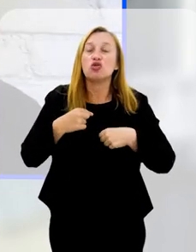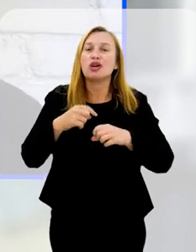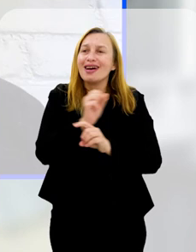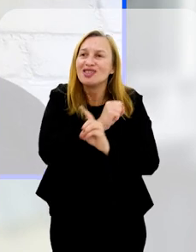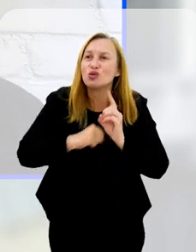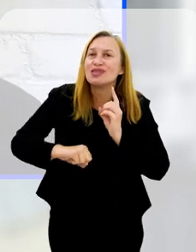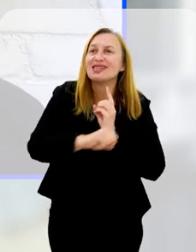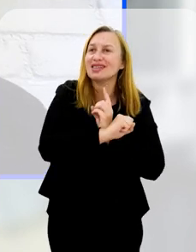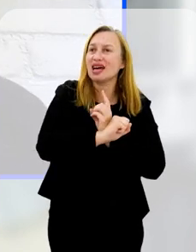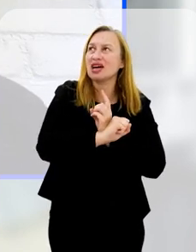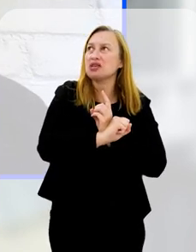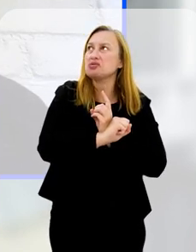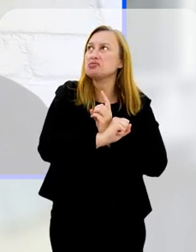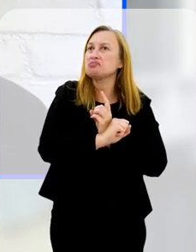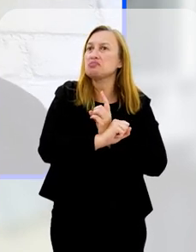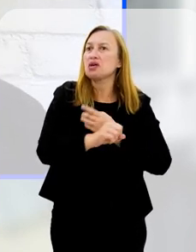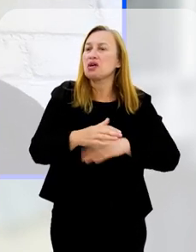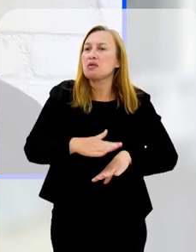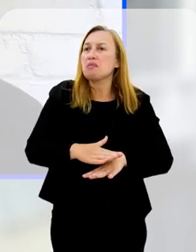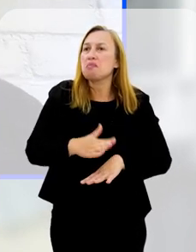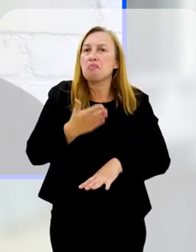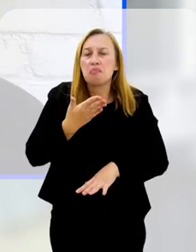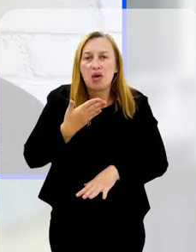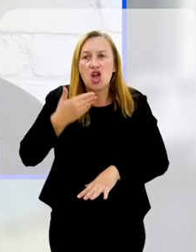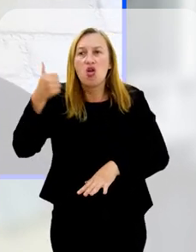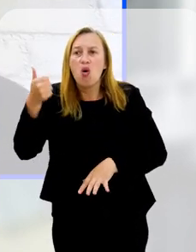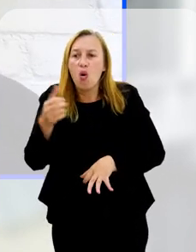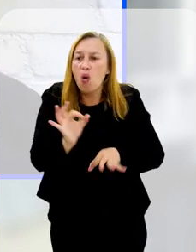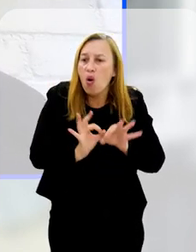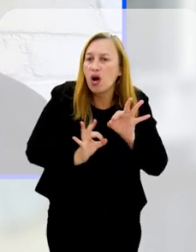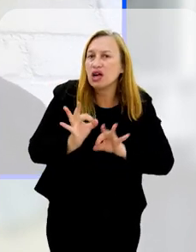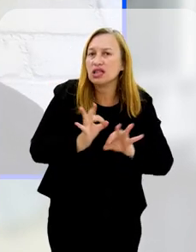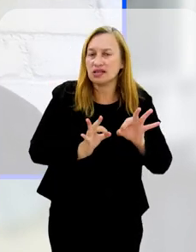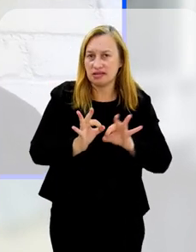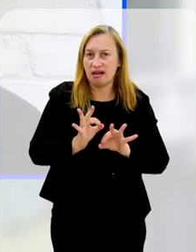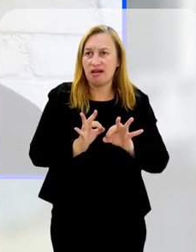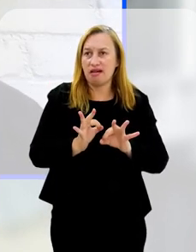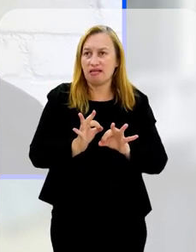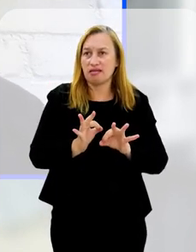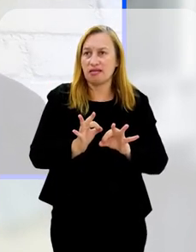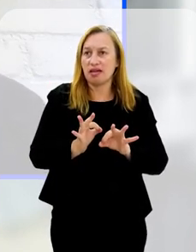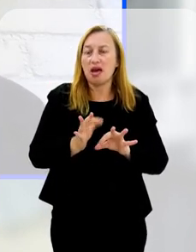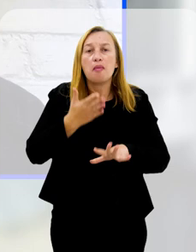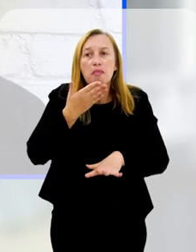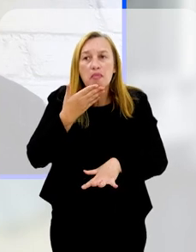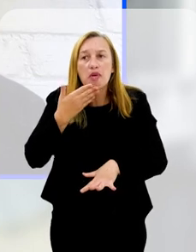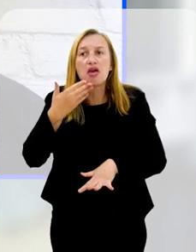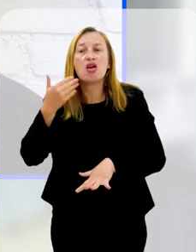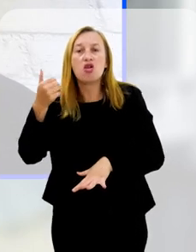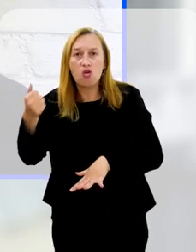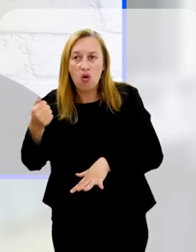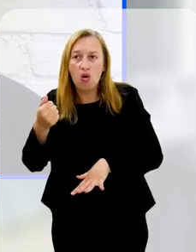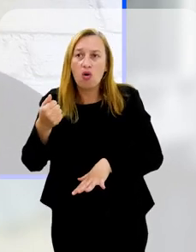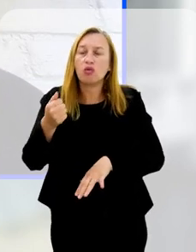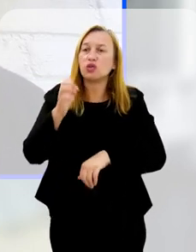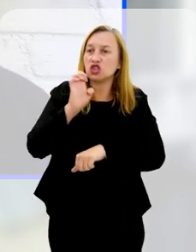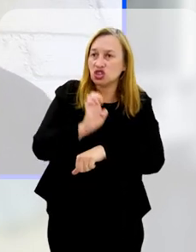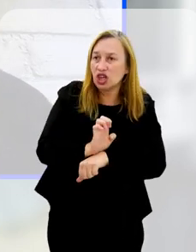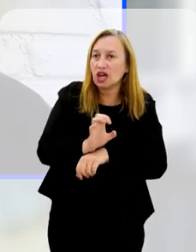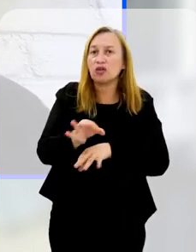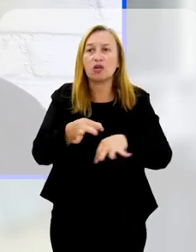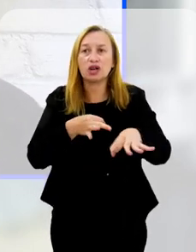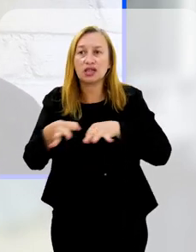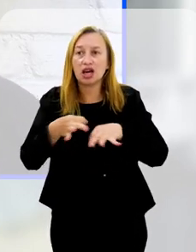e que a sociedade, por melhor organizada que esteja, por melhor organizado que esteja o